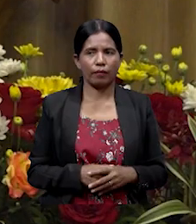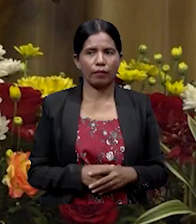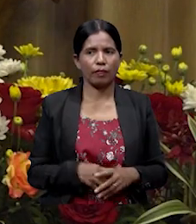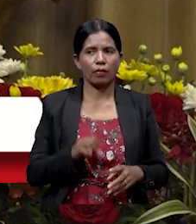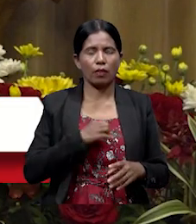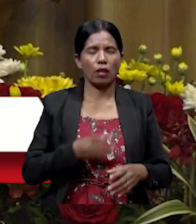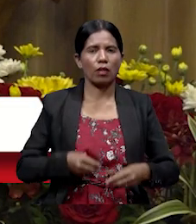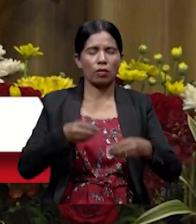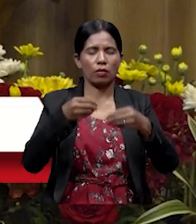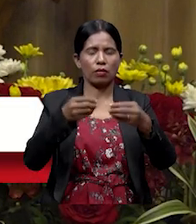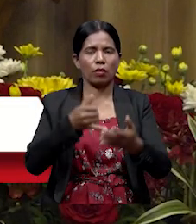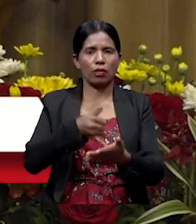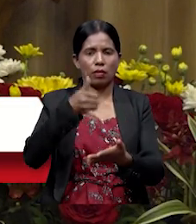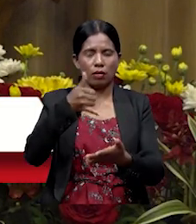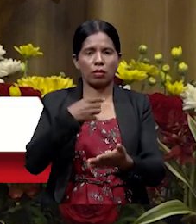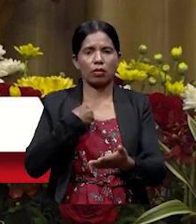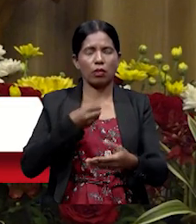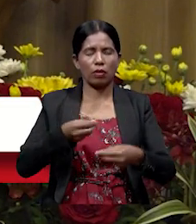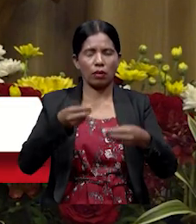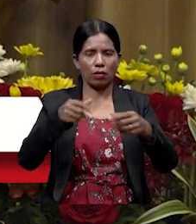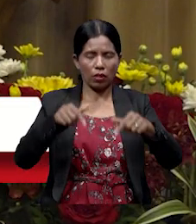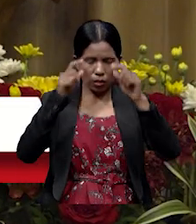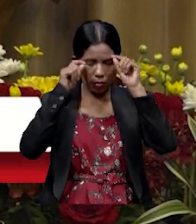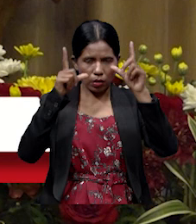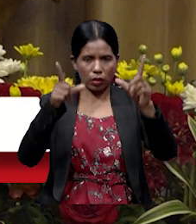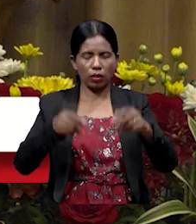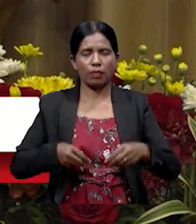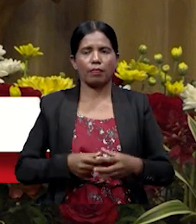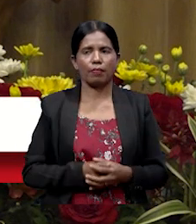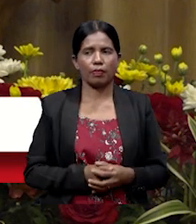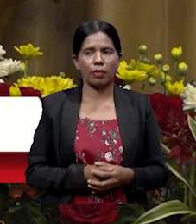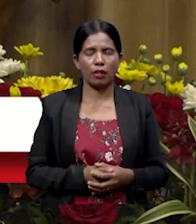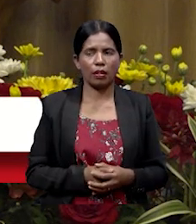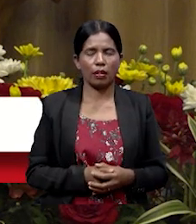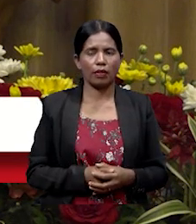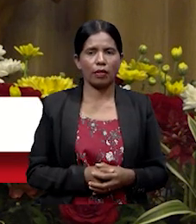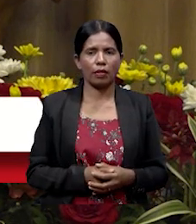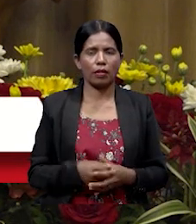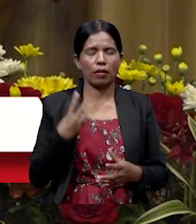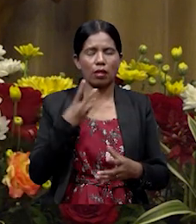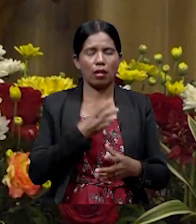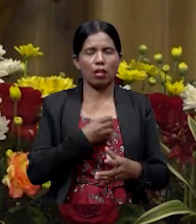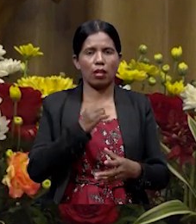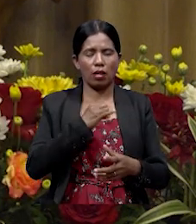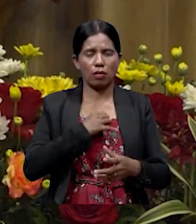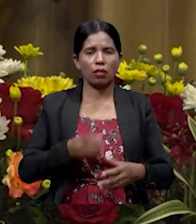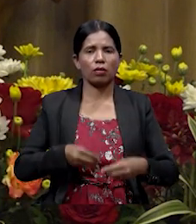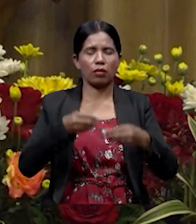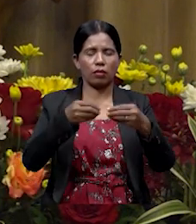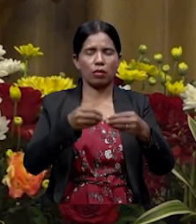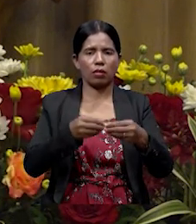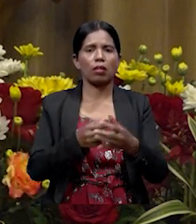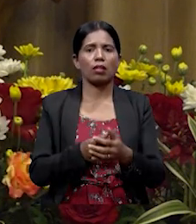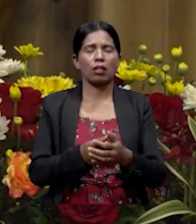investidos com o Grande Colar da Ordem de Timor-Leste. Devo dizer que foi para mim uma honra presidir